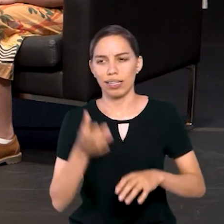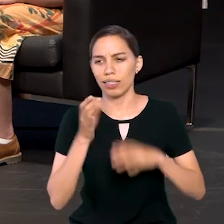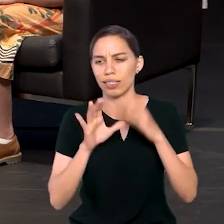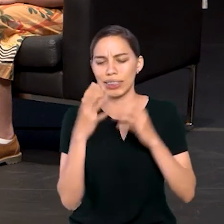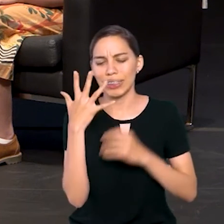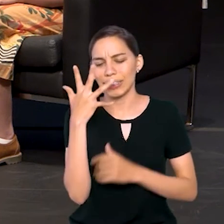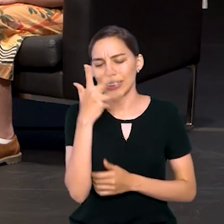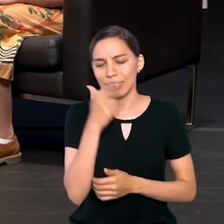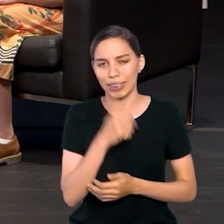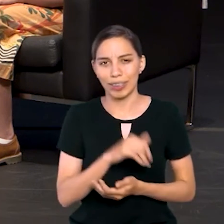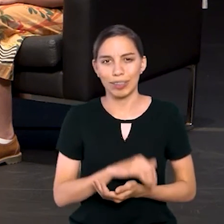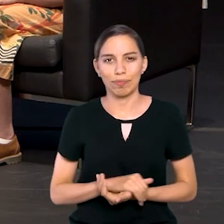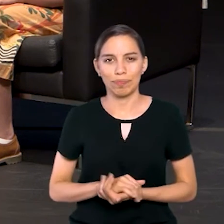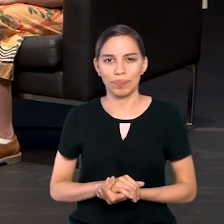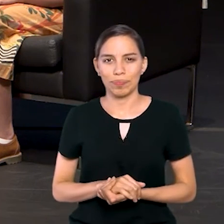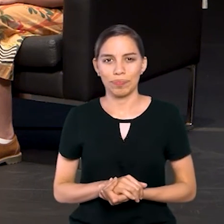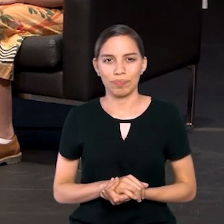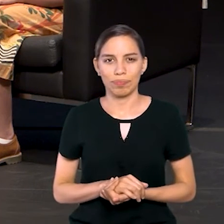erotori, tori,